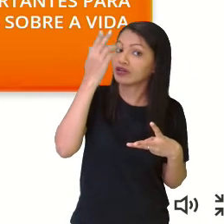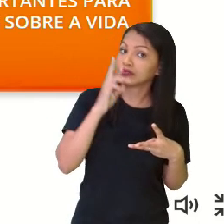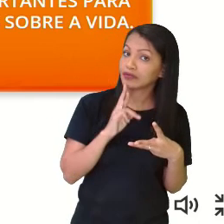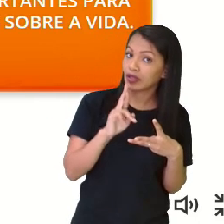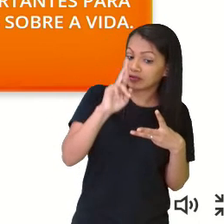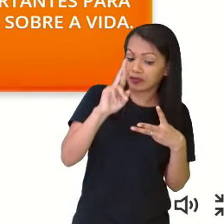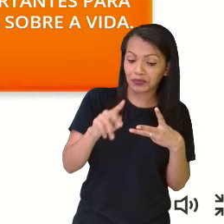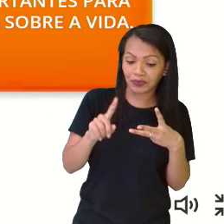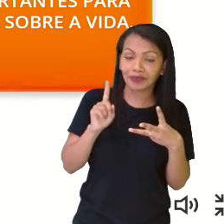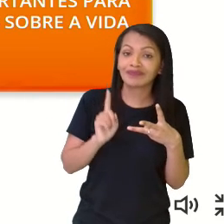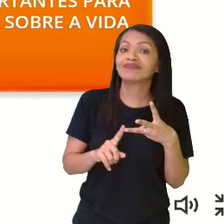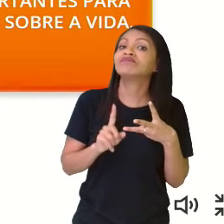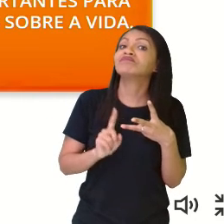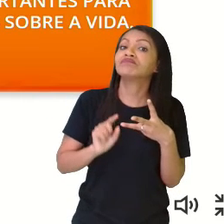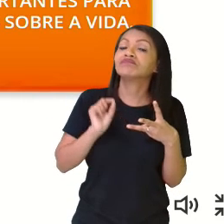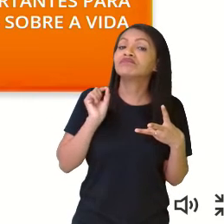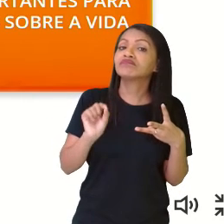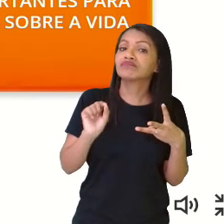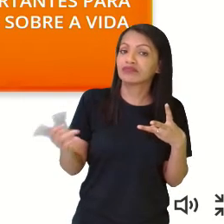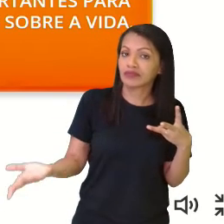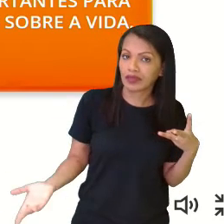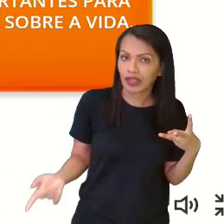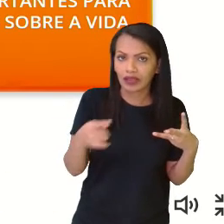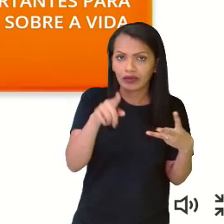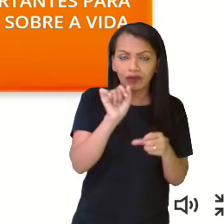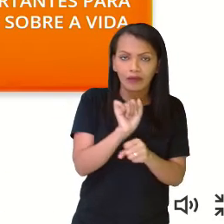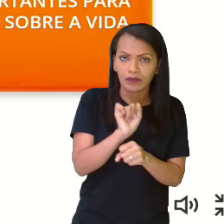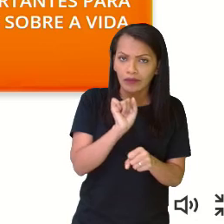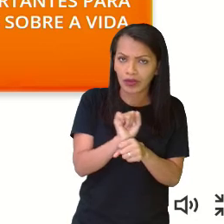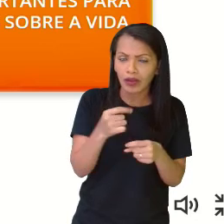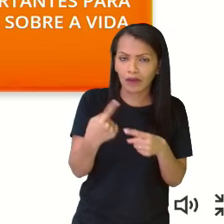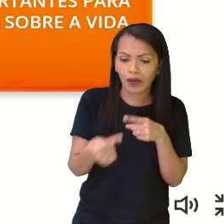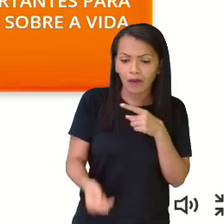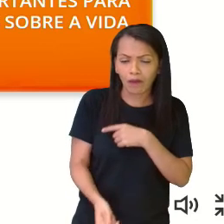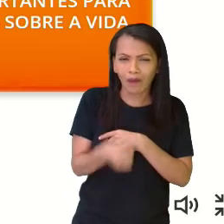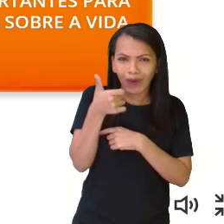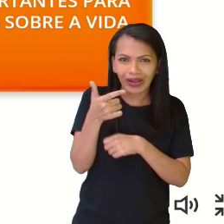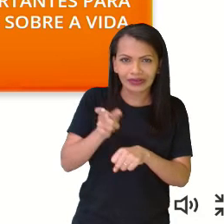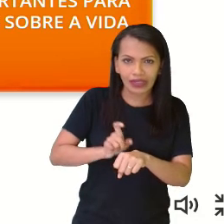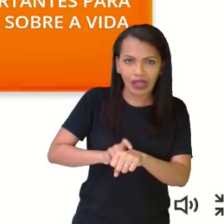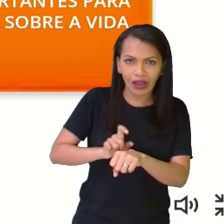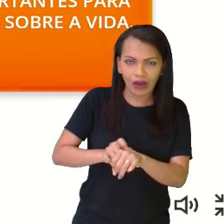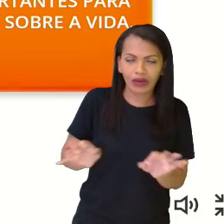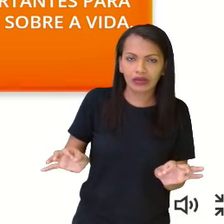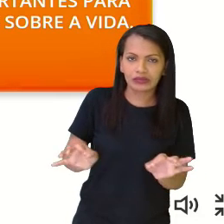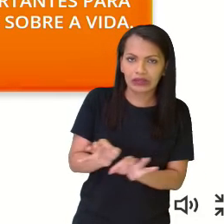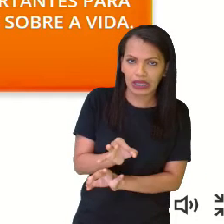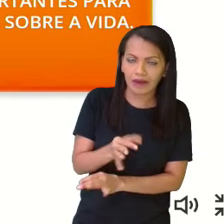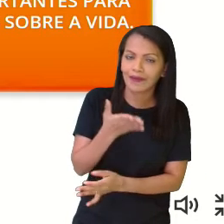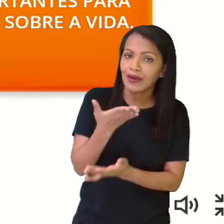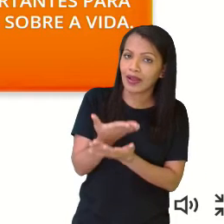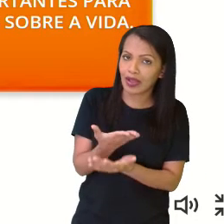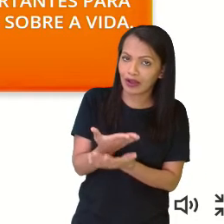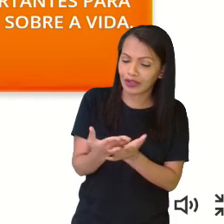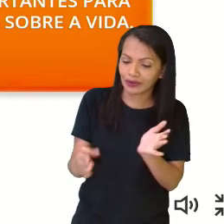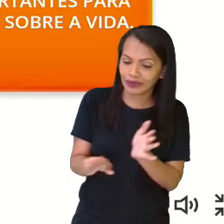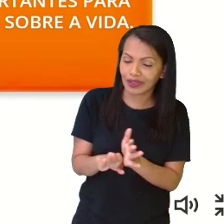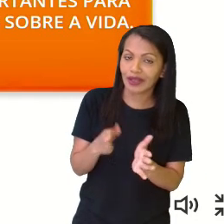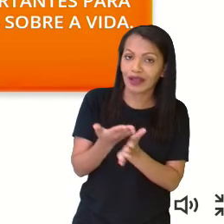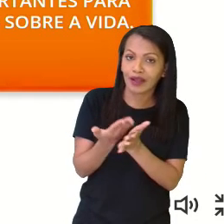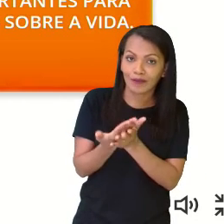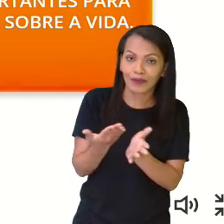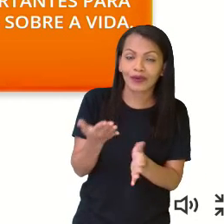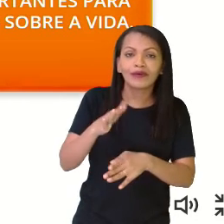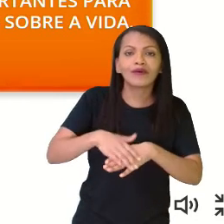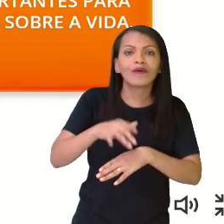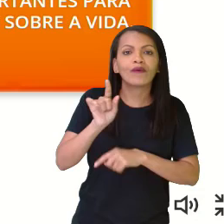Quem será que vai responder? Eu não vou poder esperar muito, está quase chegando a hora da aula de matemática. E aí, o que são